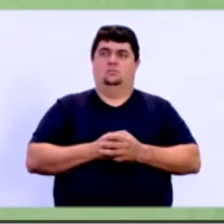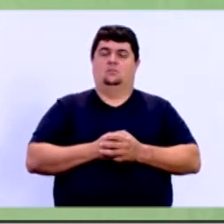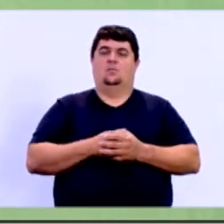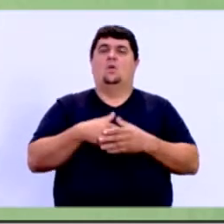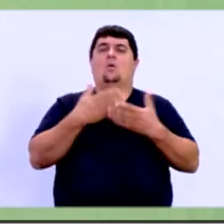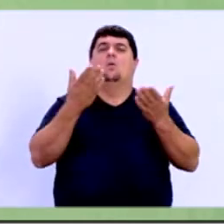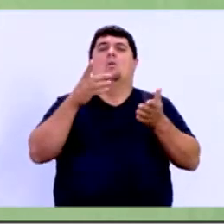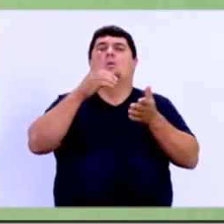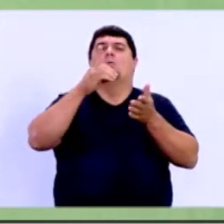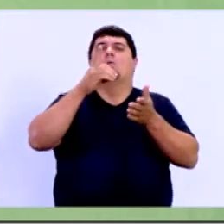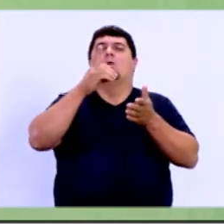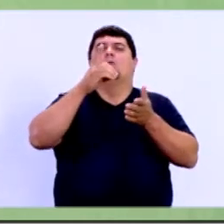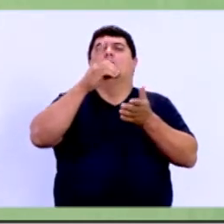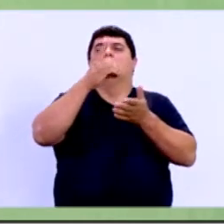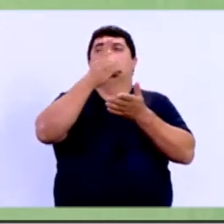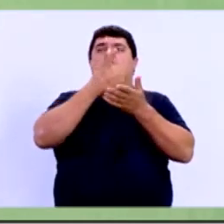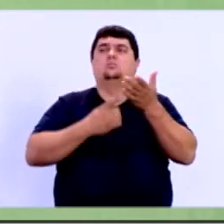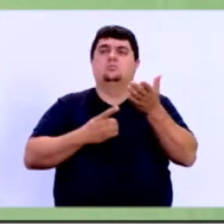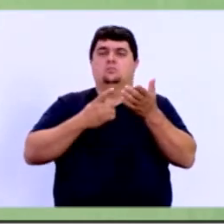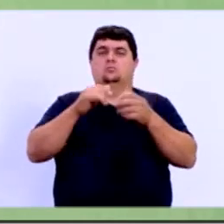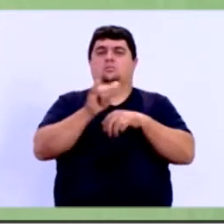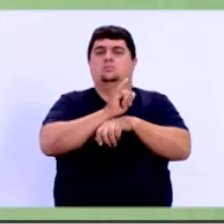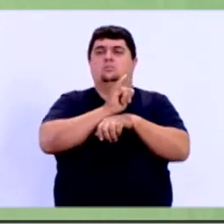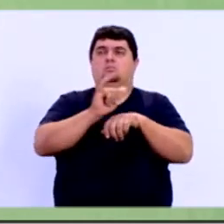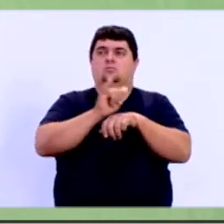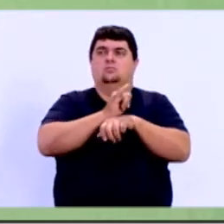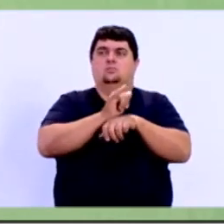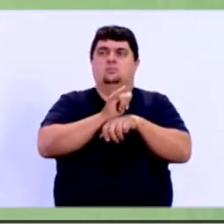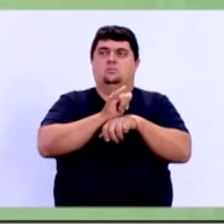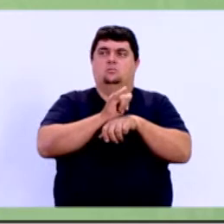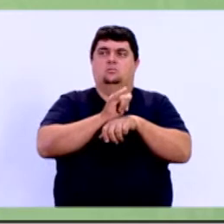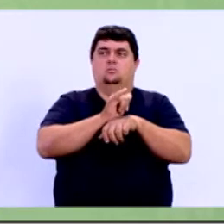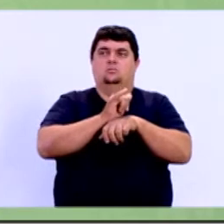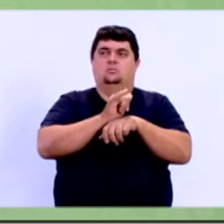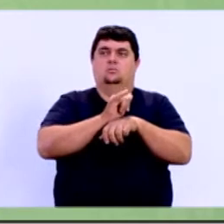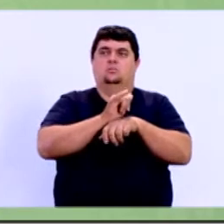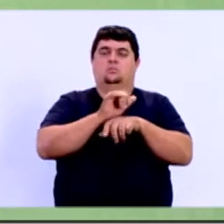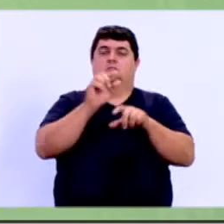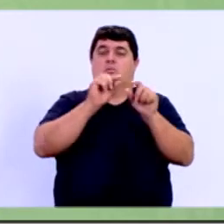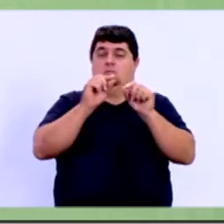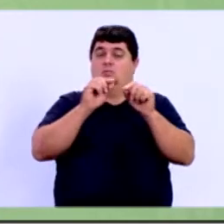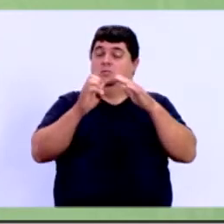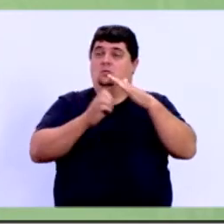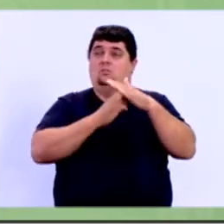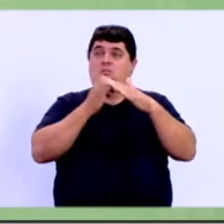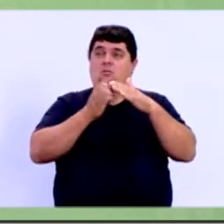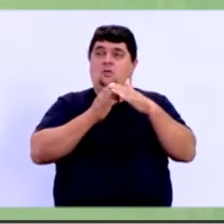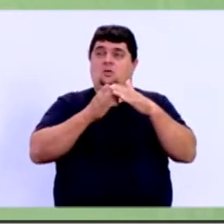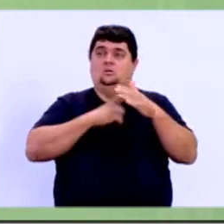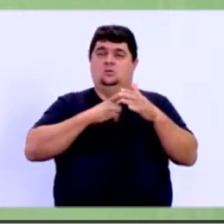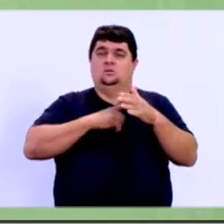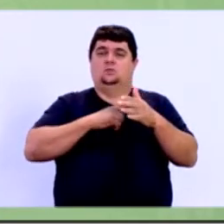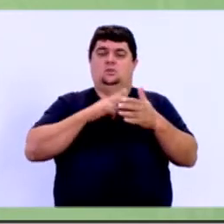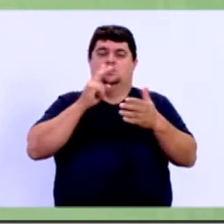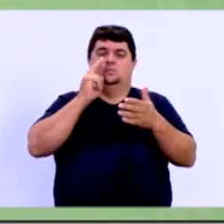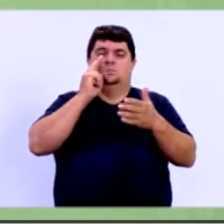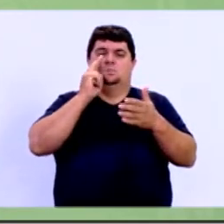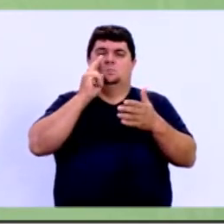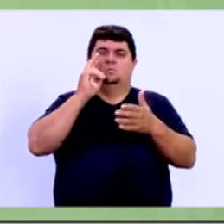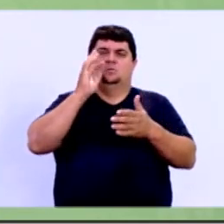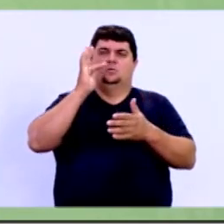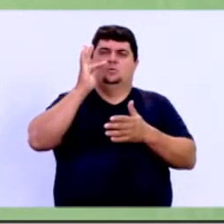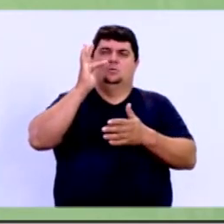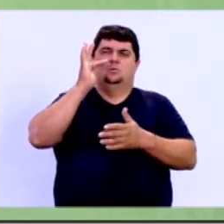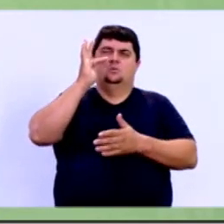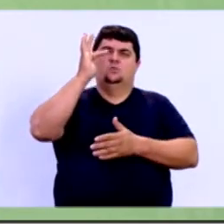Qual o documento estratégico da organização em que a empresa visa alcançar